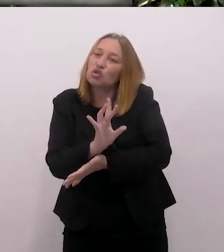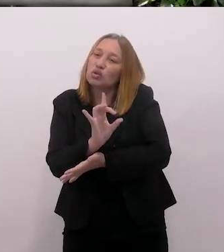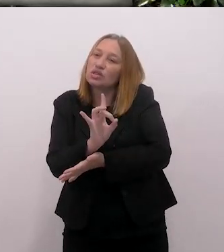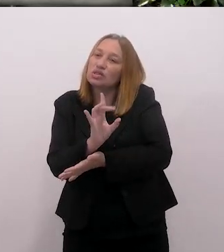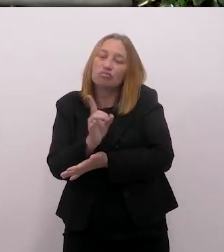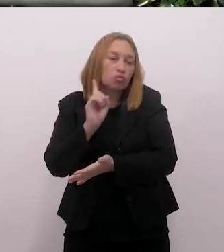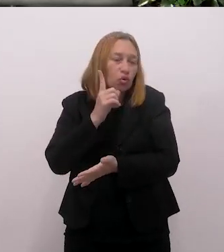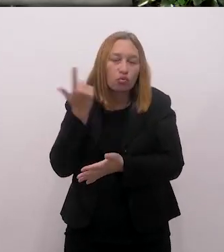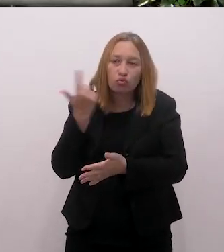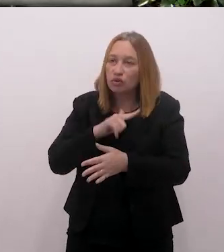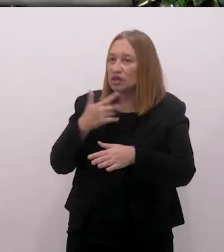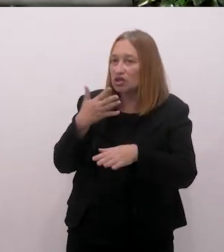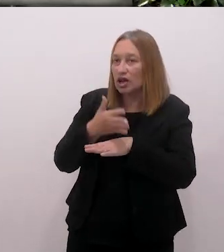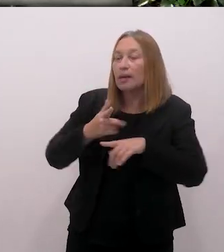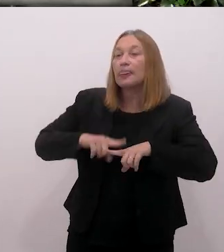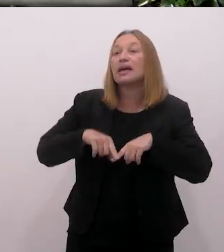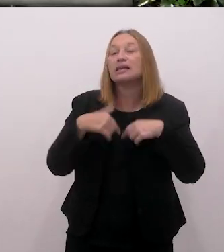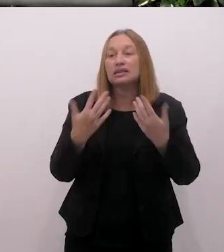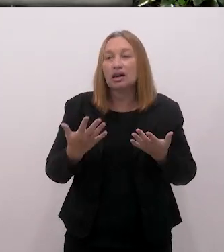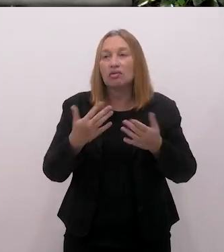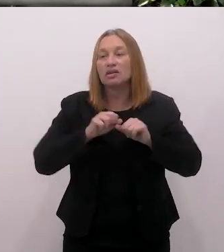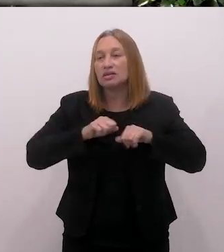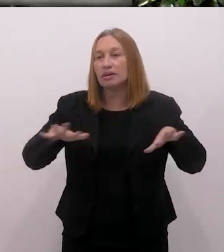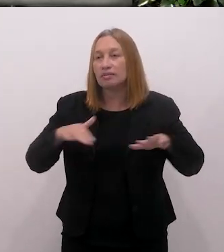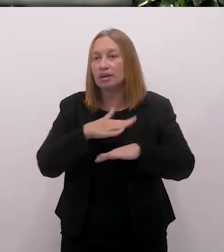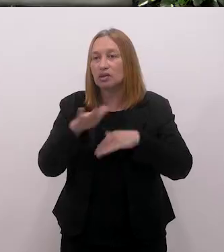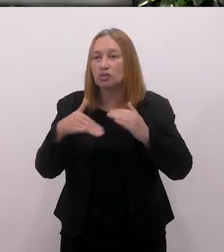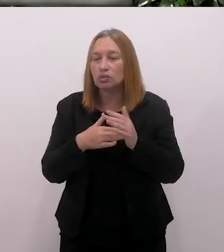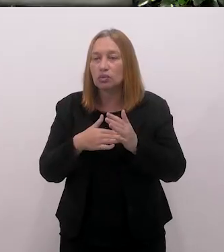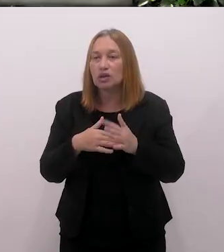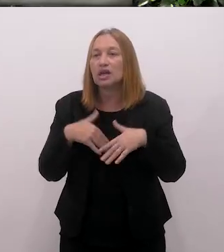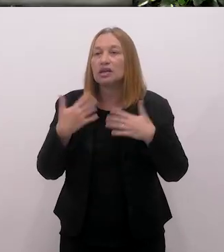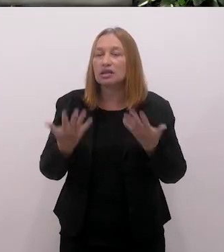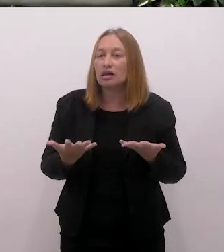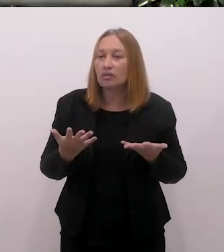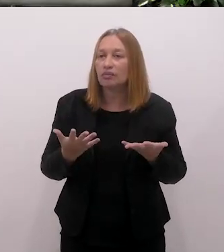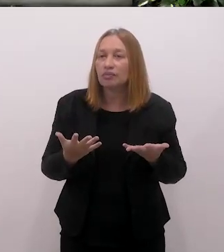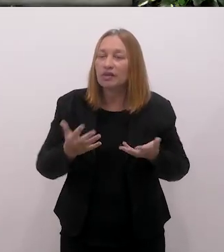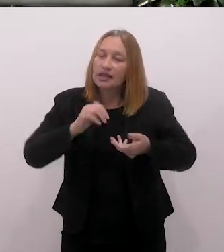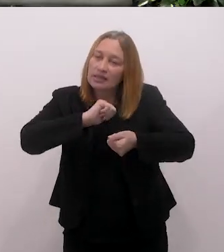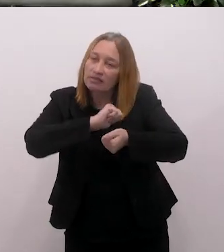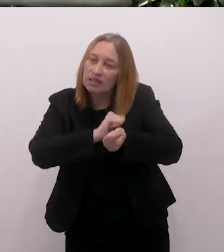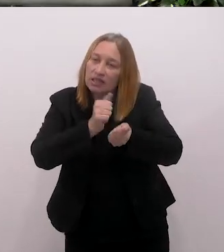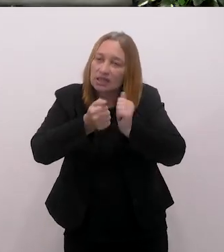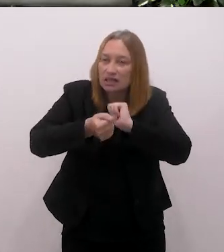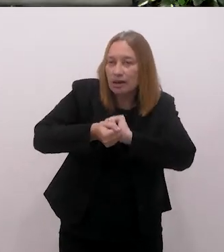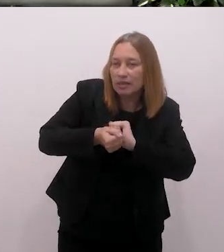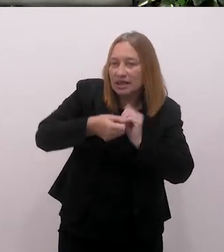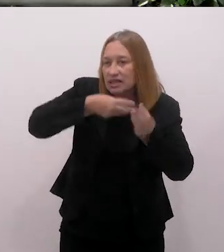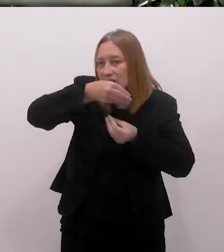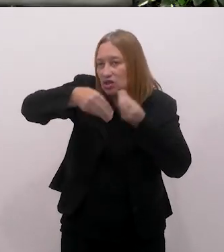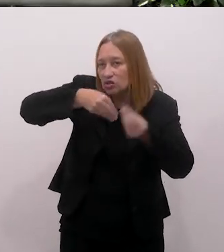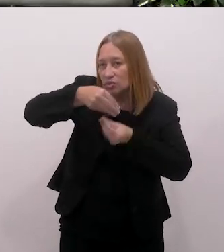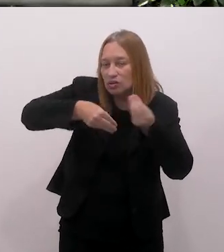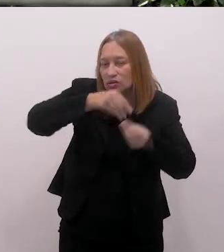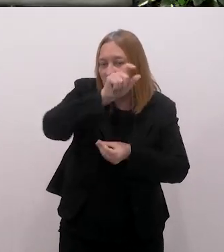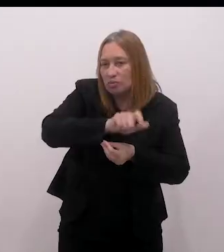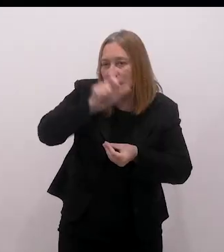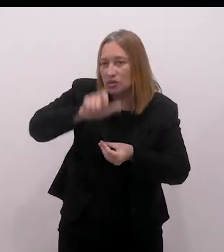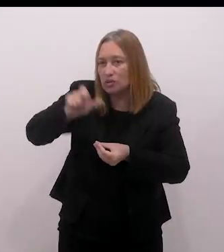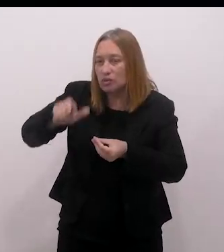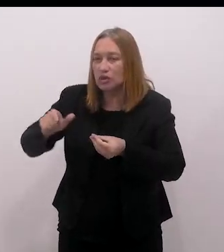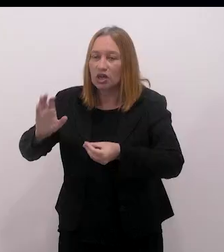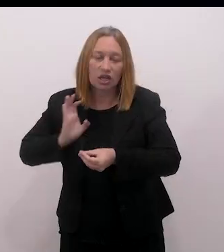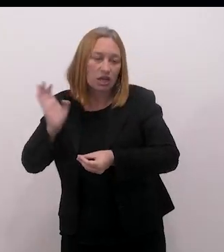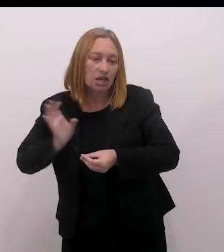uma reflexão que você, às vezes, sozinha ou não chega, né? E aí vai chegando a todo mundo, né? Então eu fiz essa